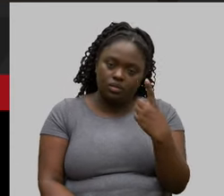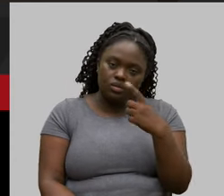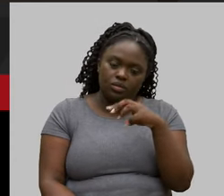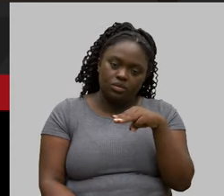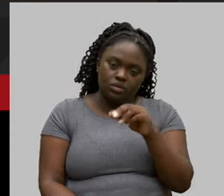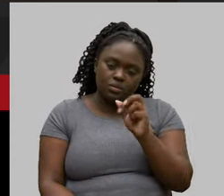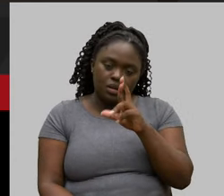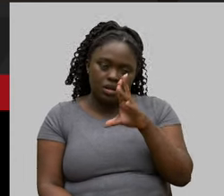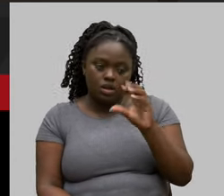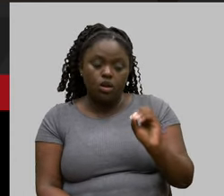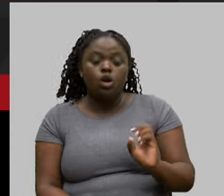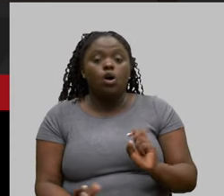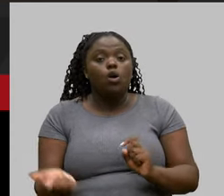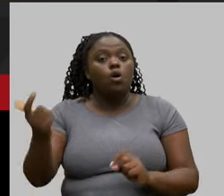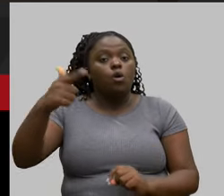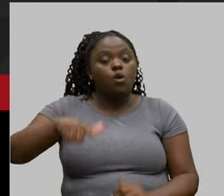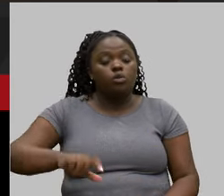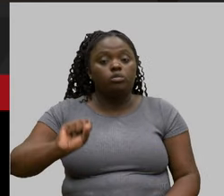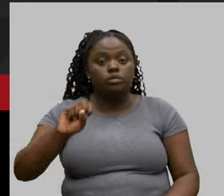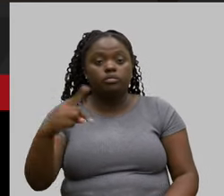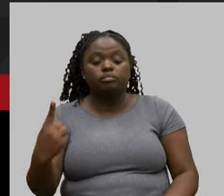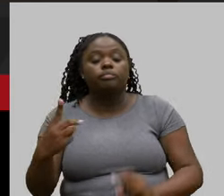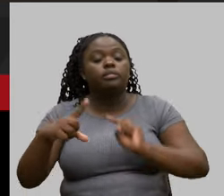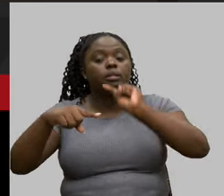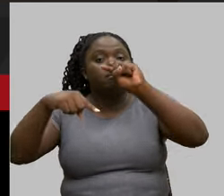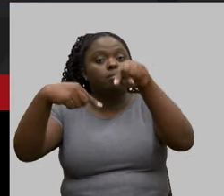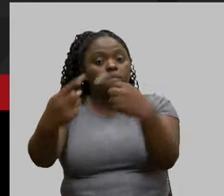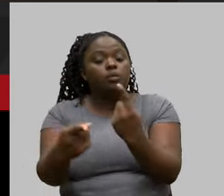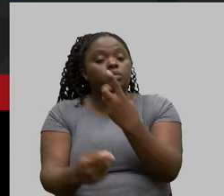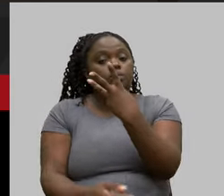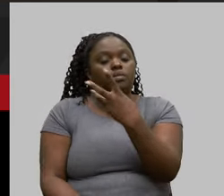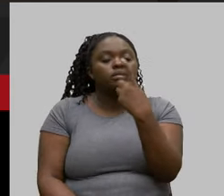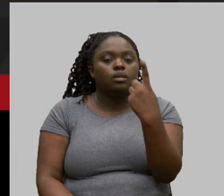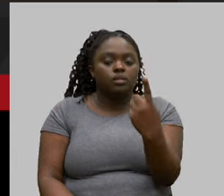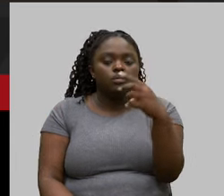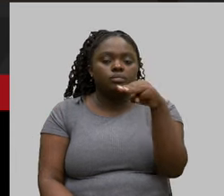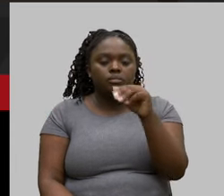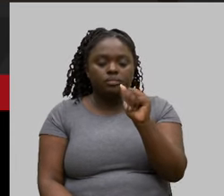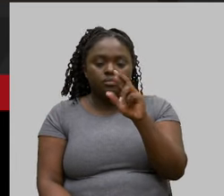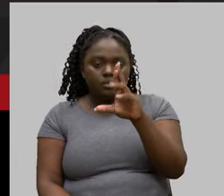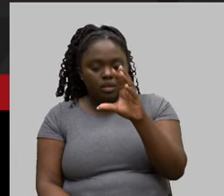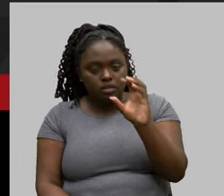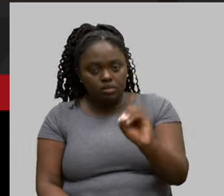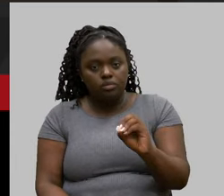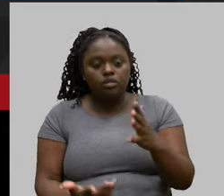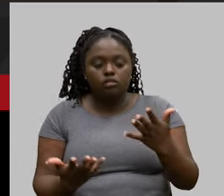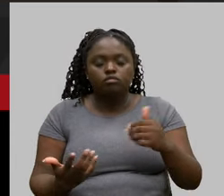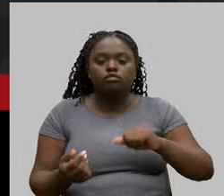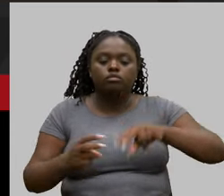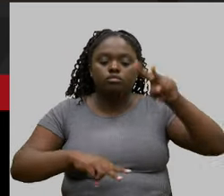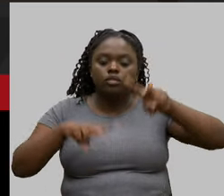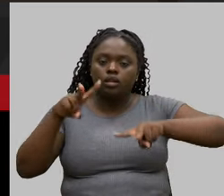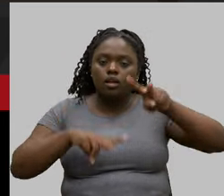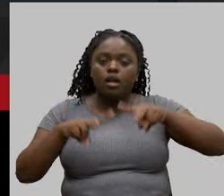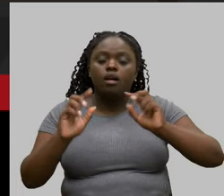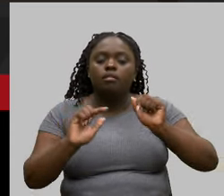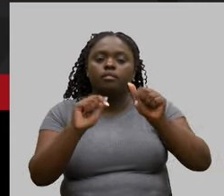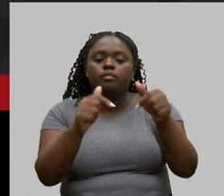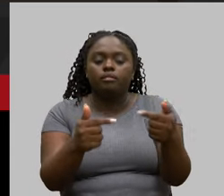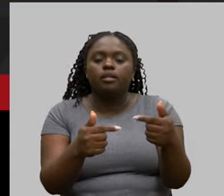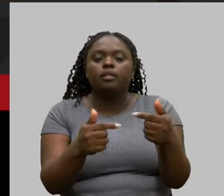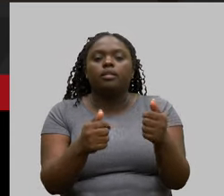encaminharam após 31 de Março Então foi uma avaliação autorial que foi realizada né não foi realizada